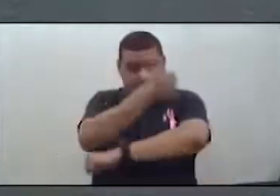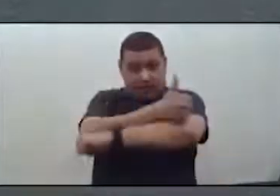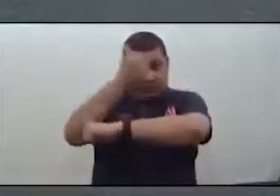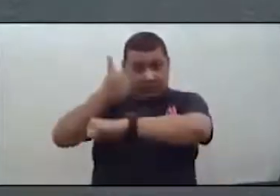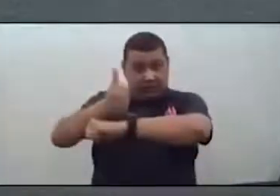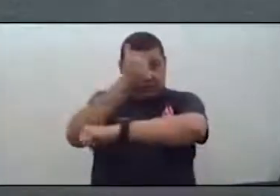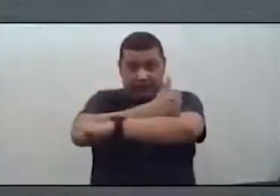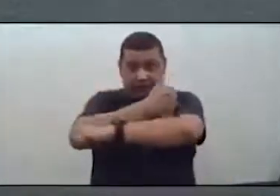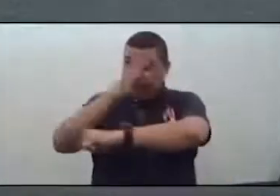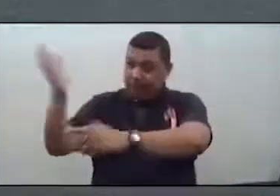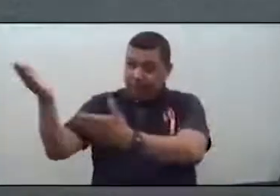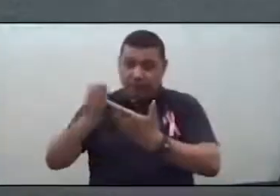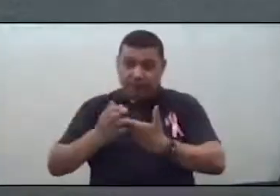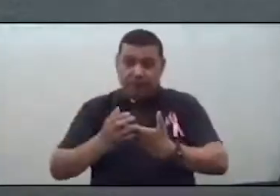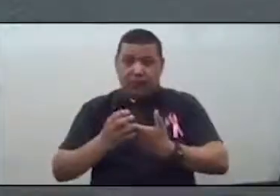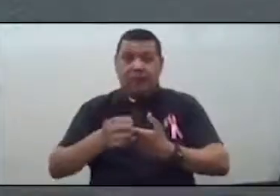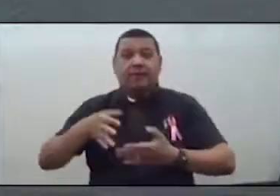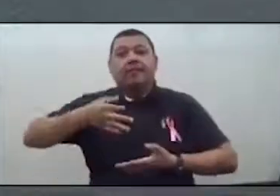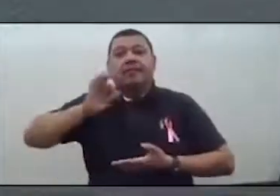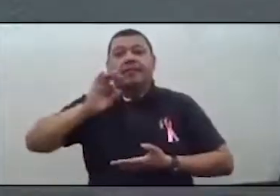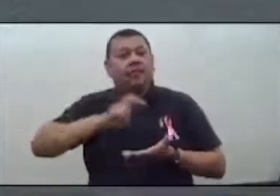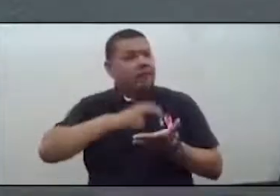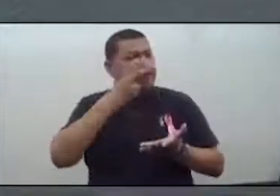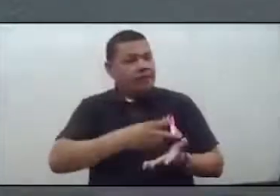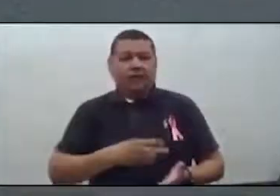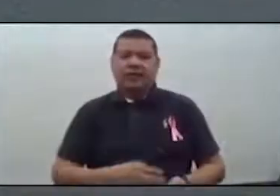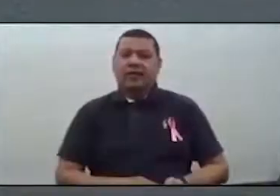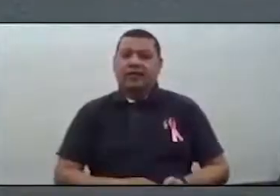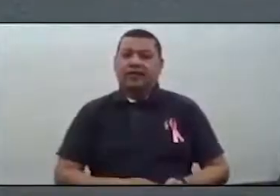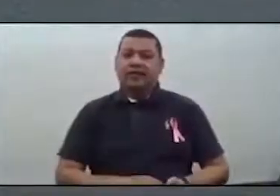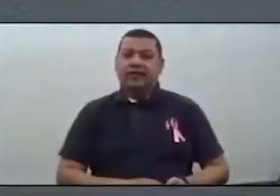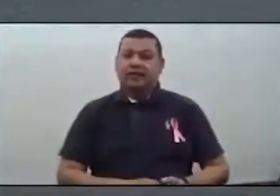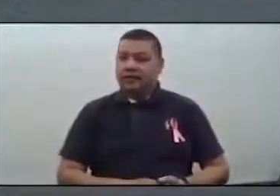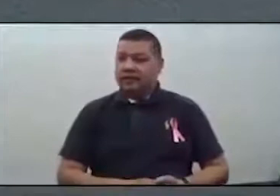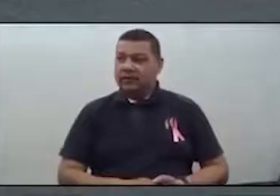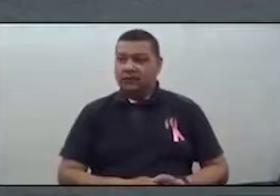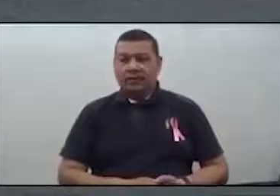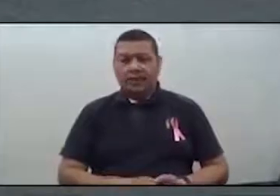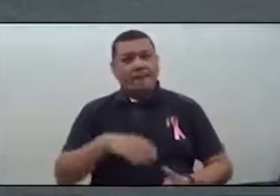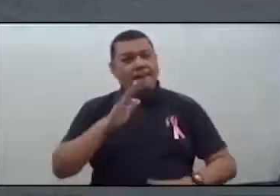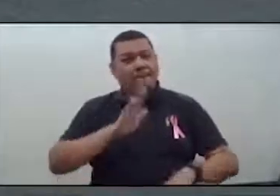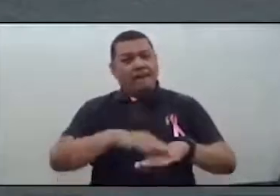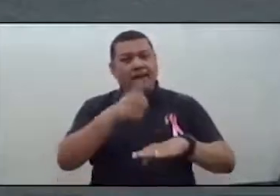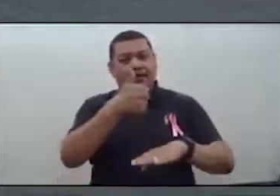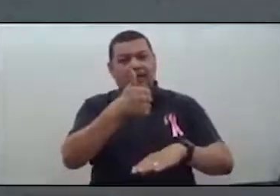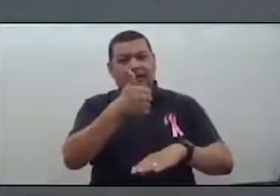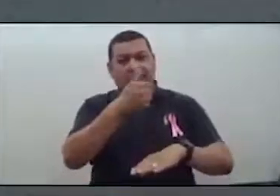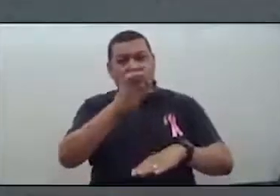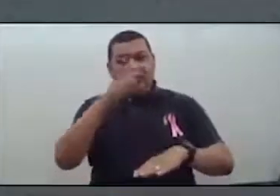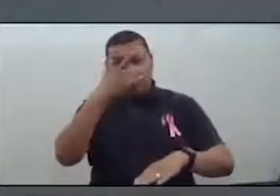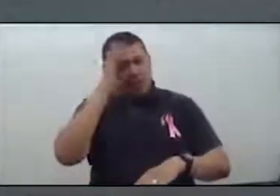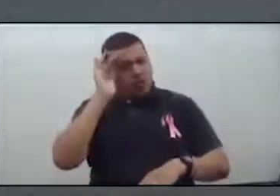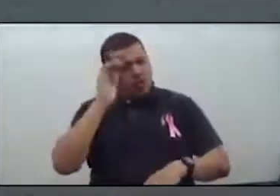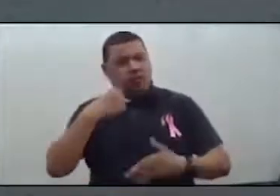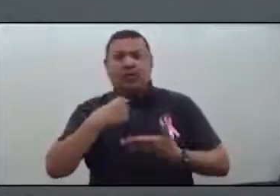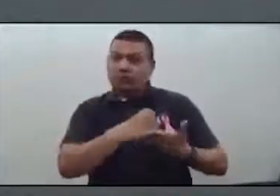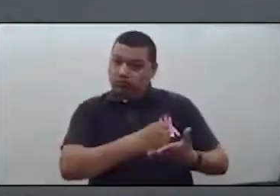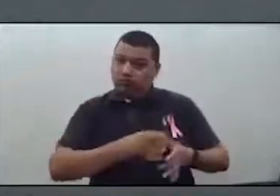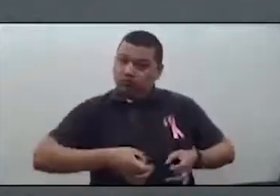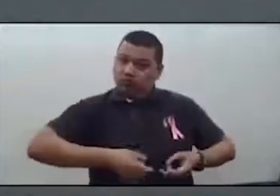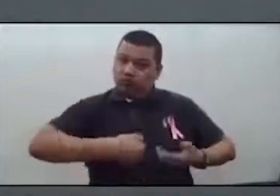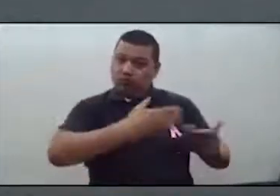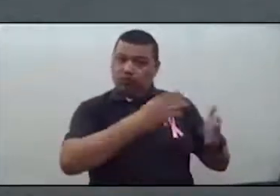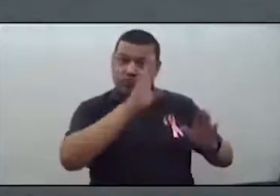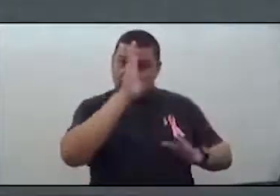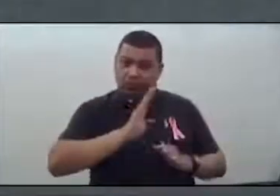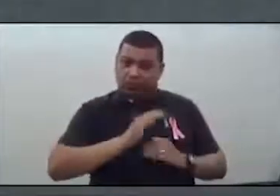viabilizou todo o café da manhã para essas 160 pessoas. Então, muito obrigado ao Hiper Central. E a gente